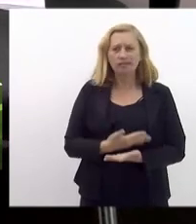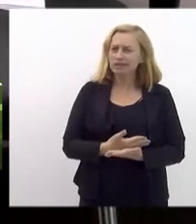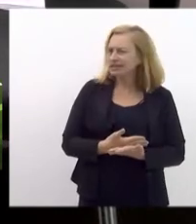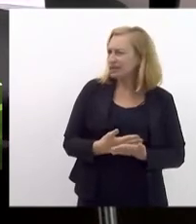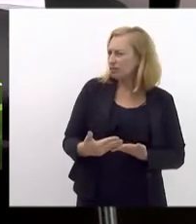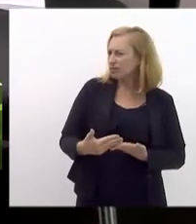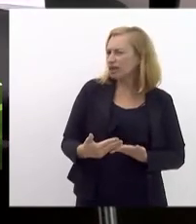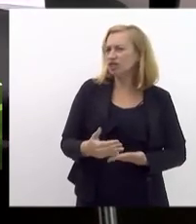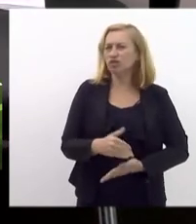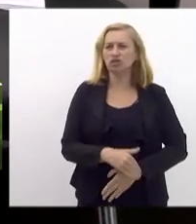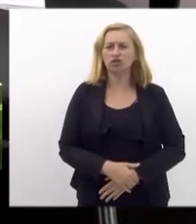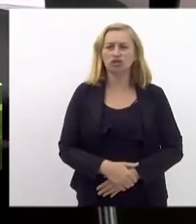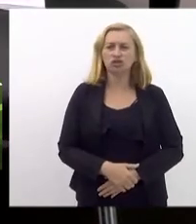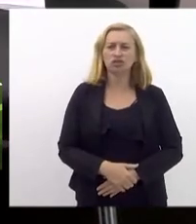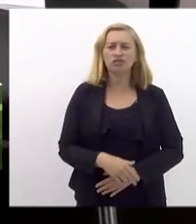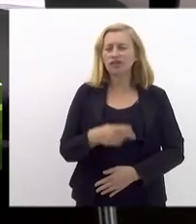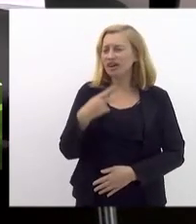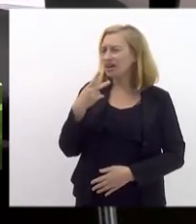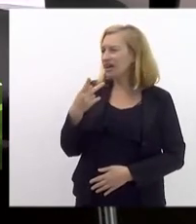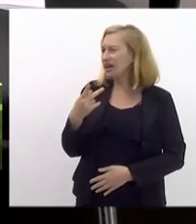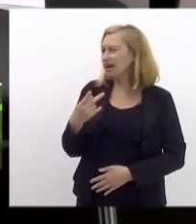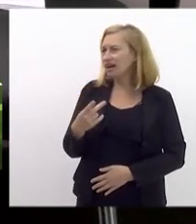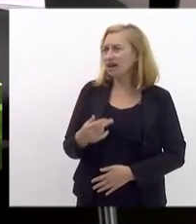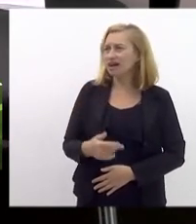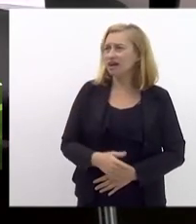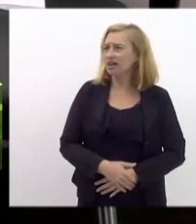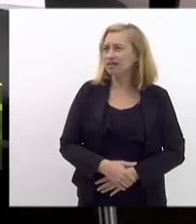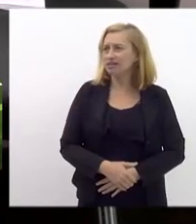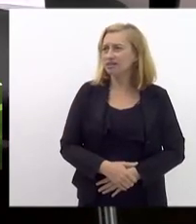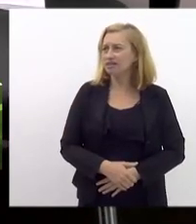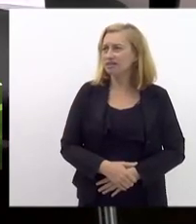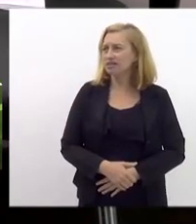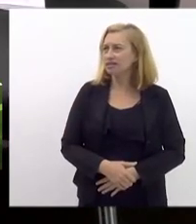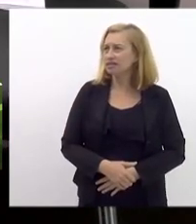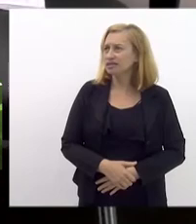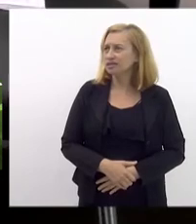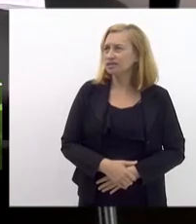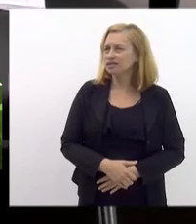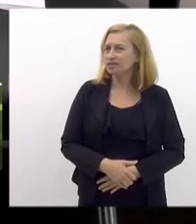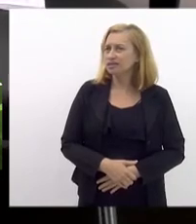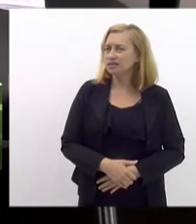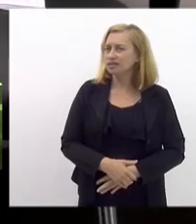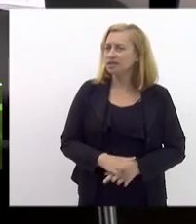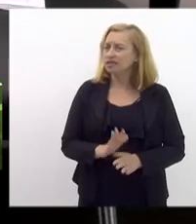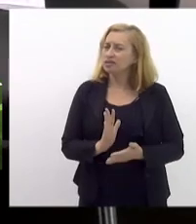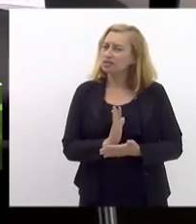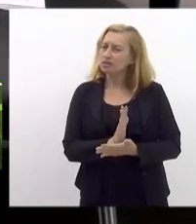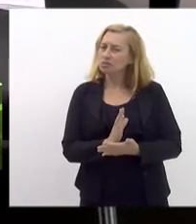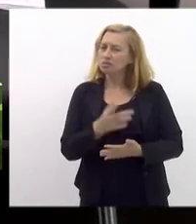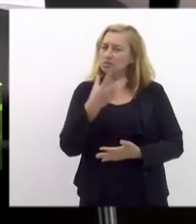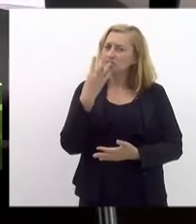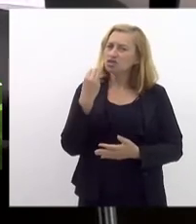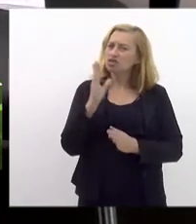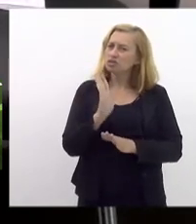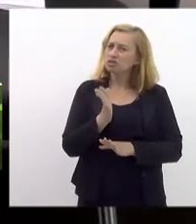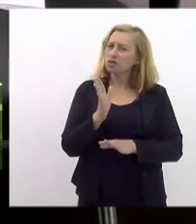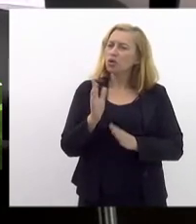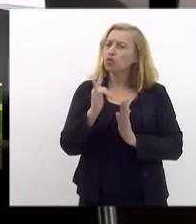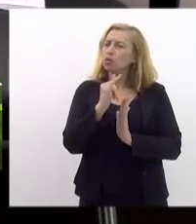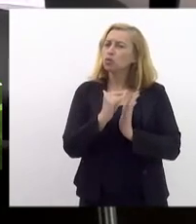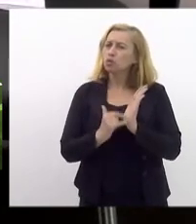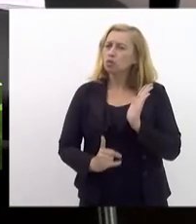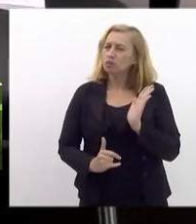inicialmente, enfatizar algo que talvez nos passe um pouco desapercebido, né? Quando o